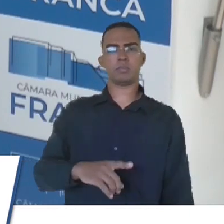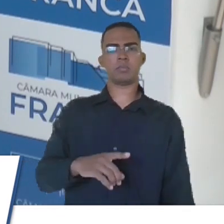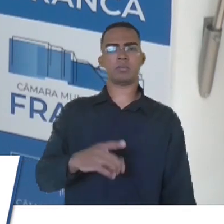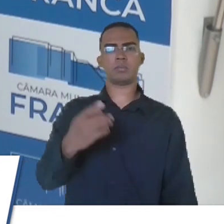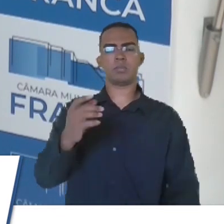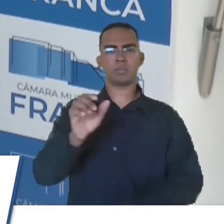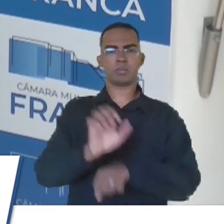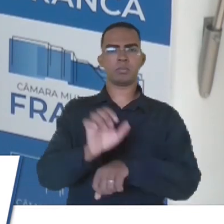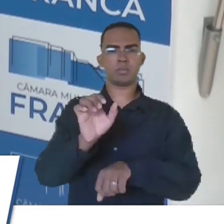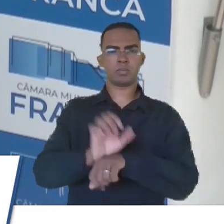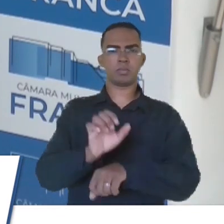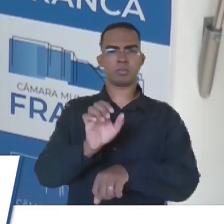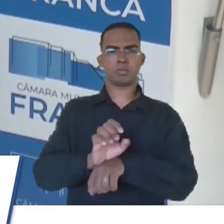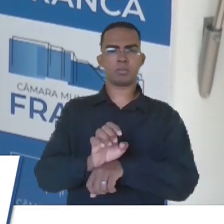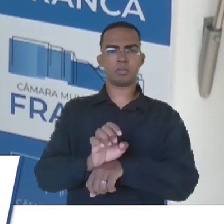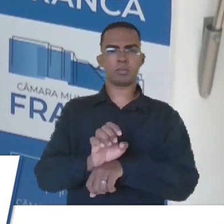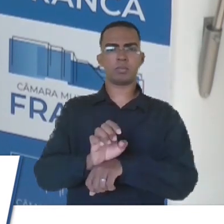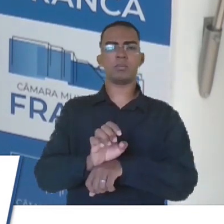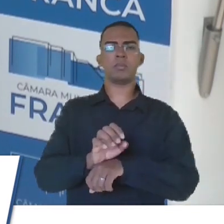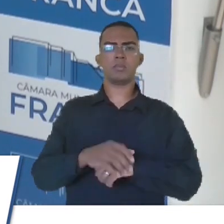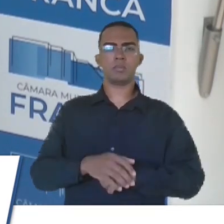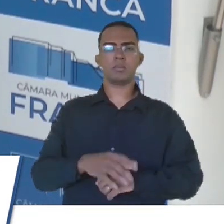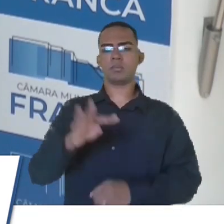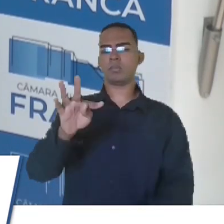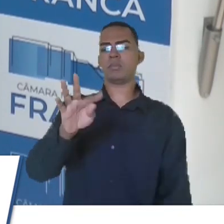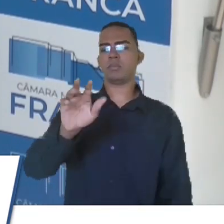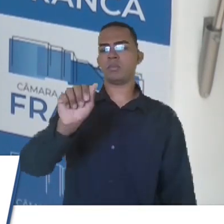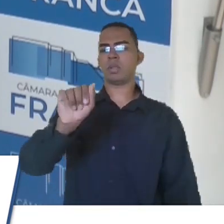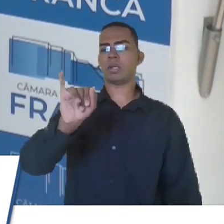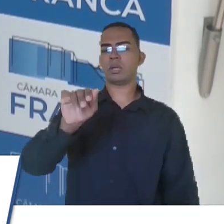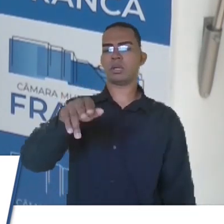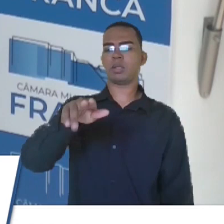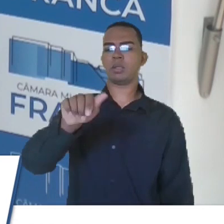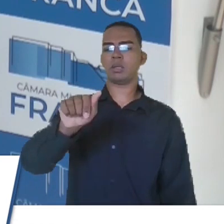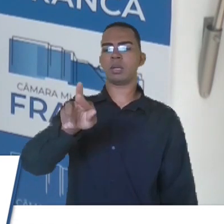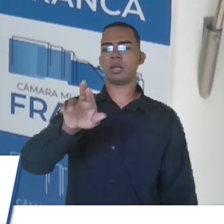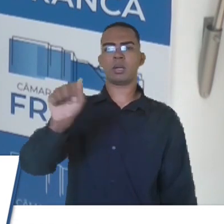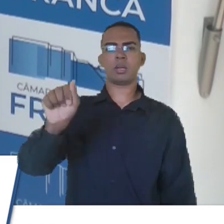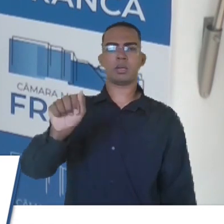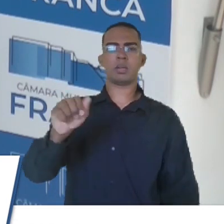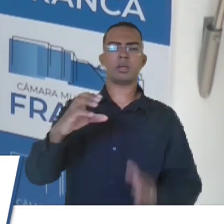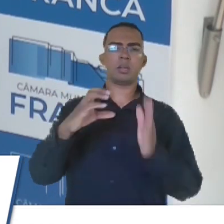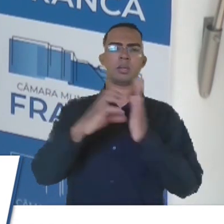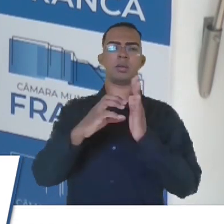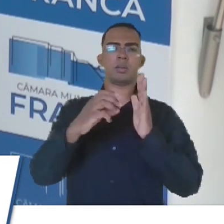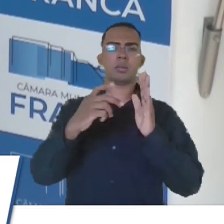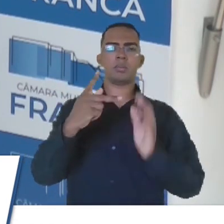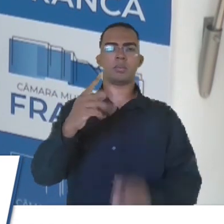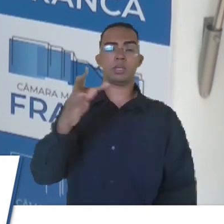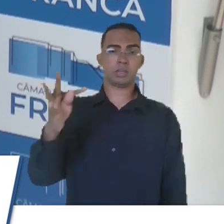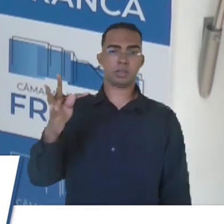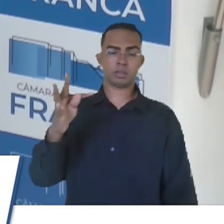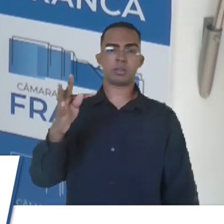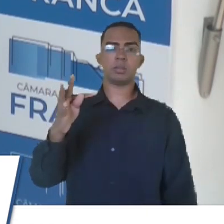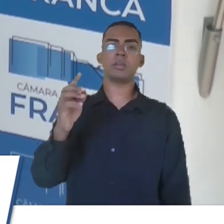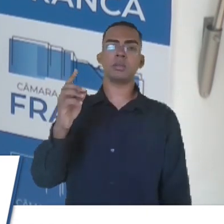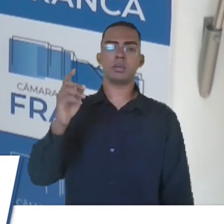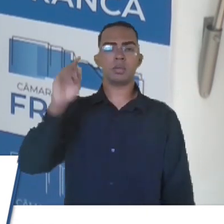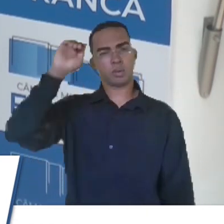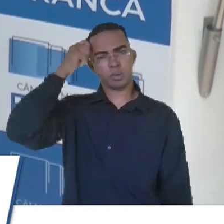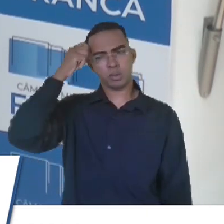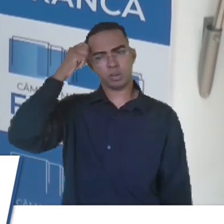estadual Tainara Faria, do Partido dos Trabalhadores, negra,